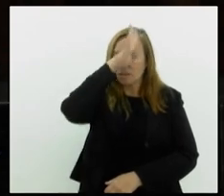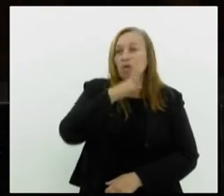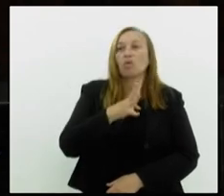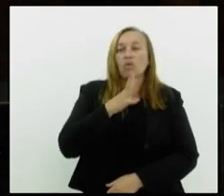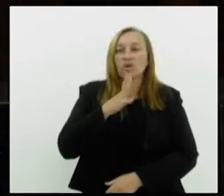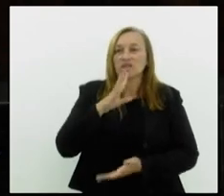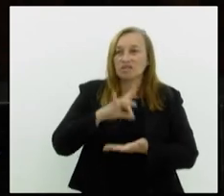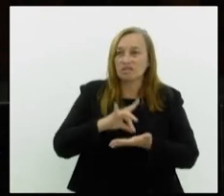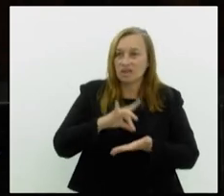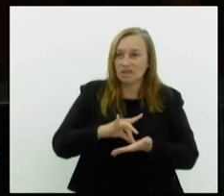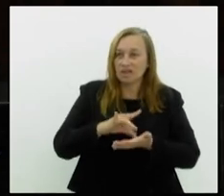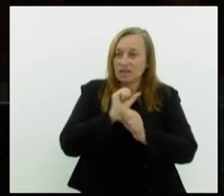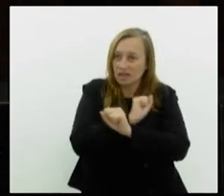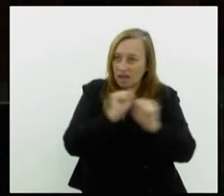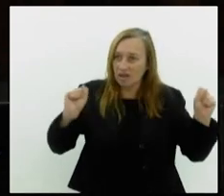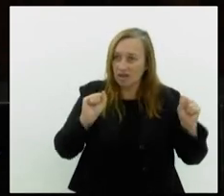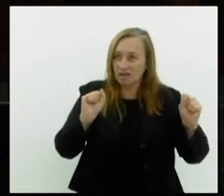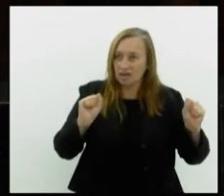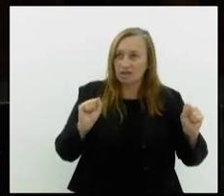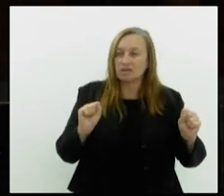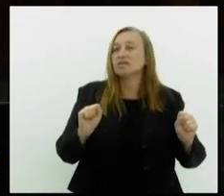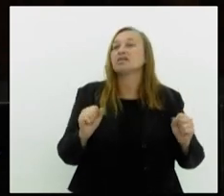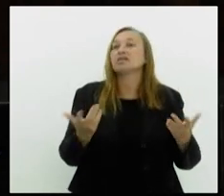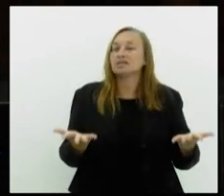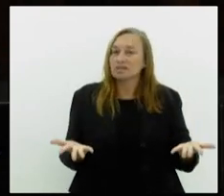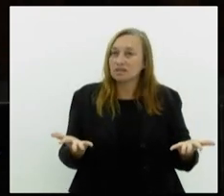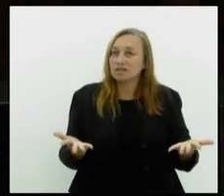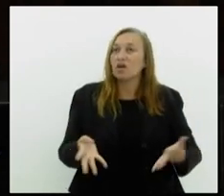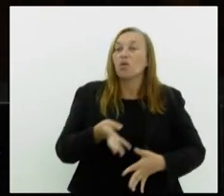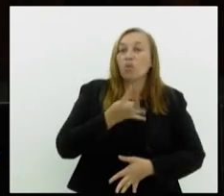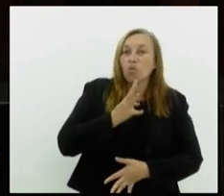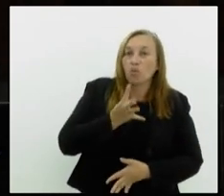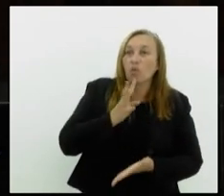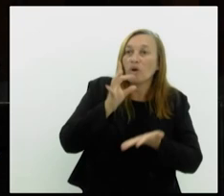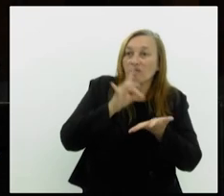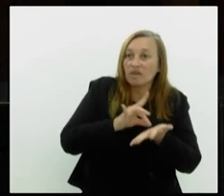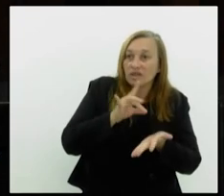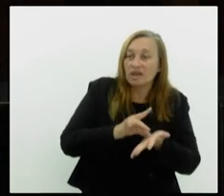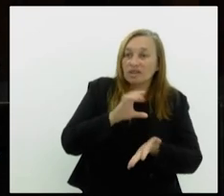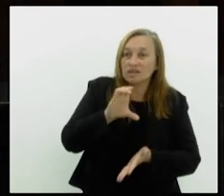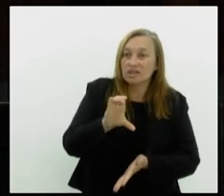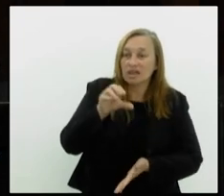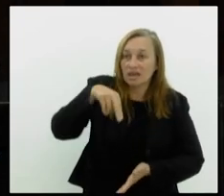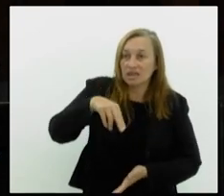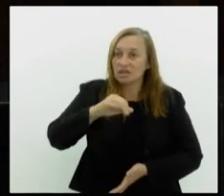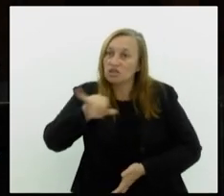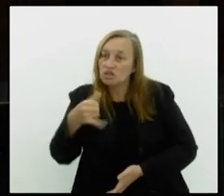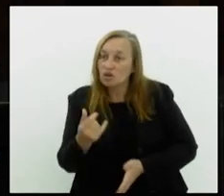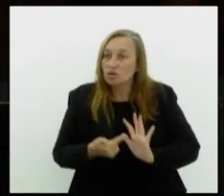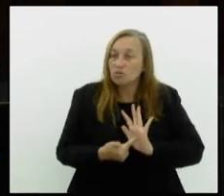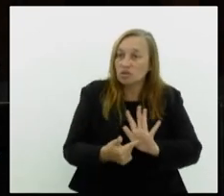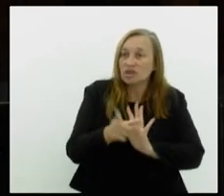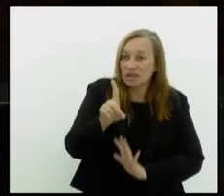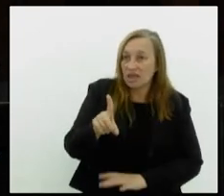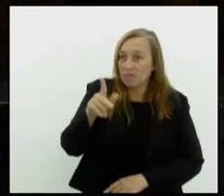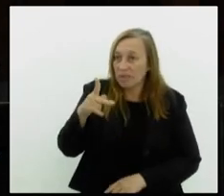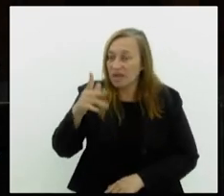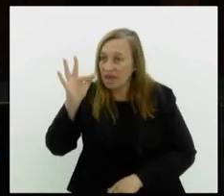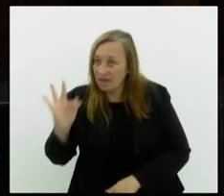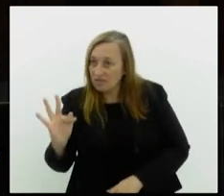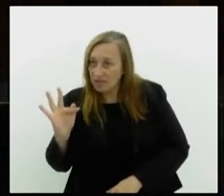conhecereis a verdade vos libertará. Nesse caso, conhecereis a verdade do CNJ, que mostrou que a DPF do